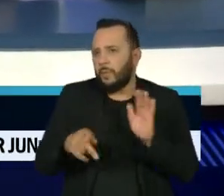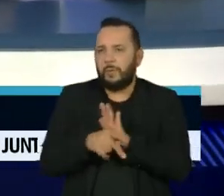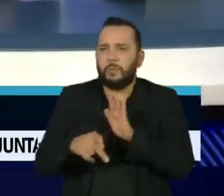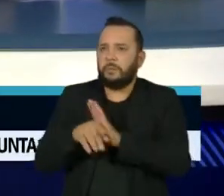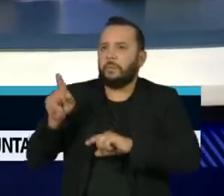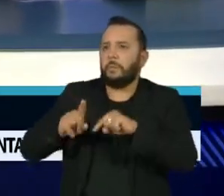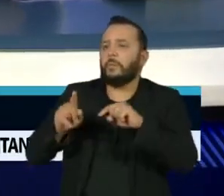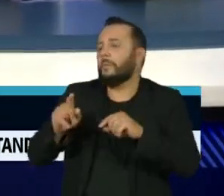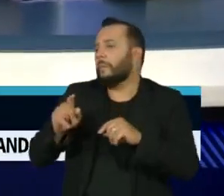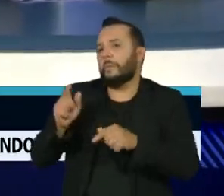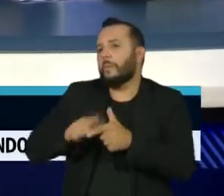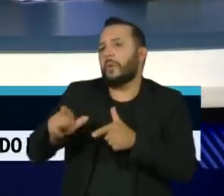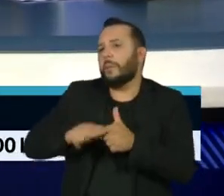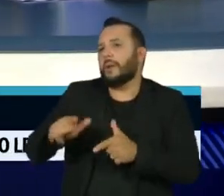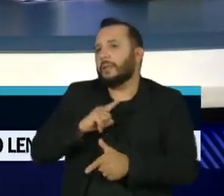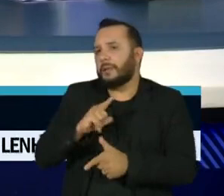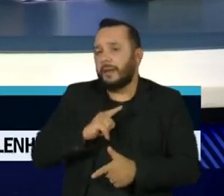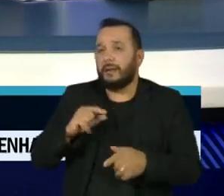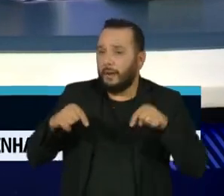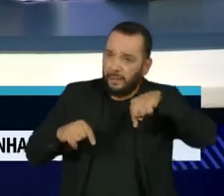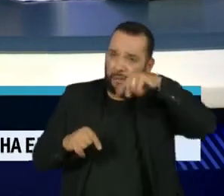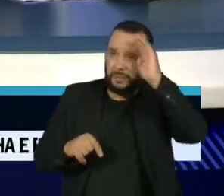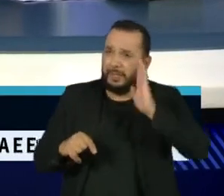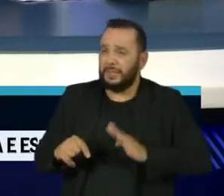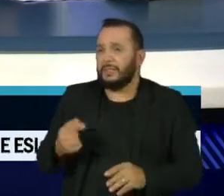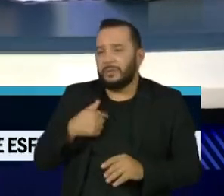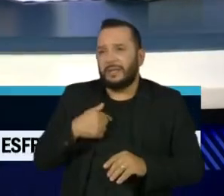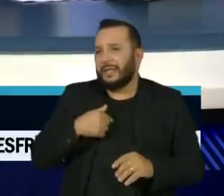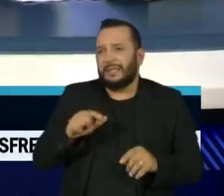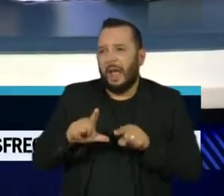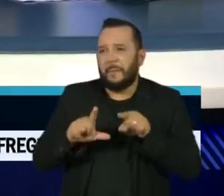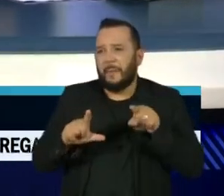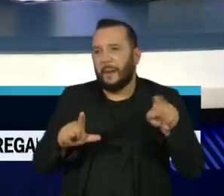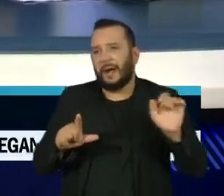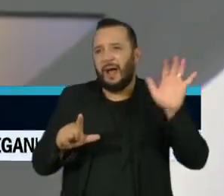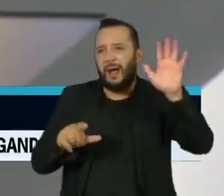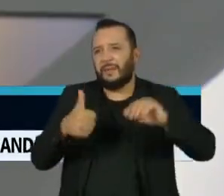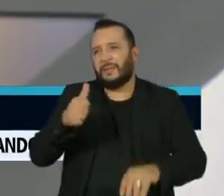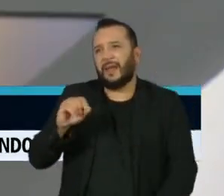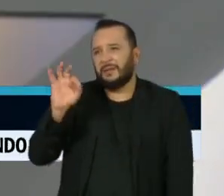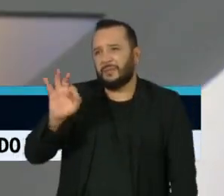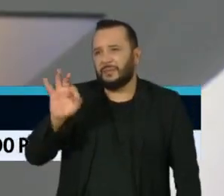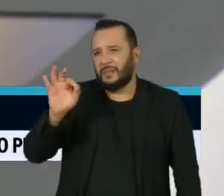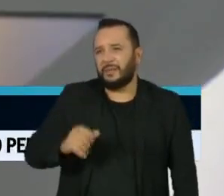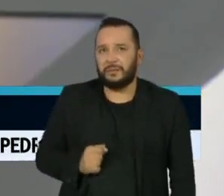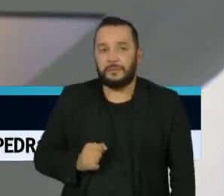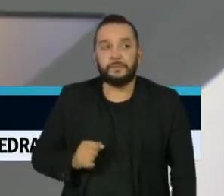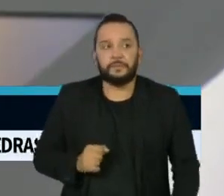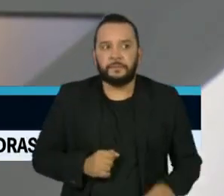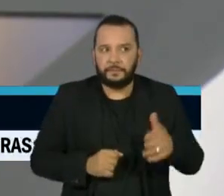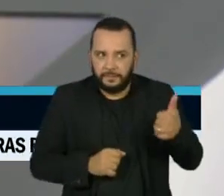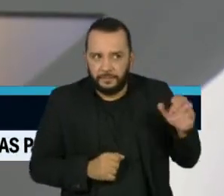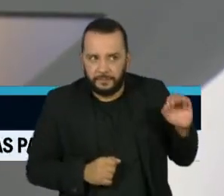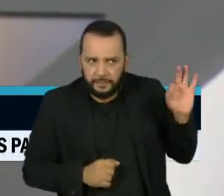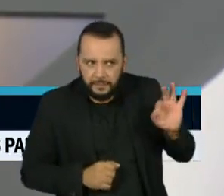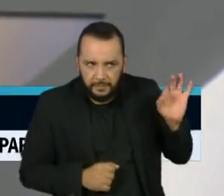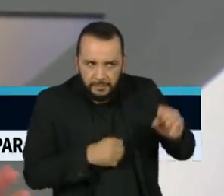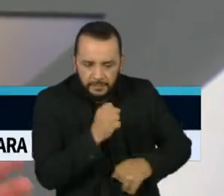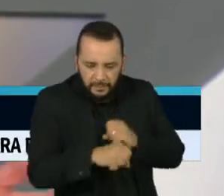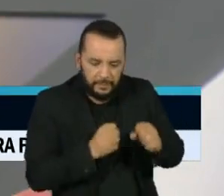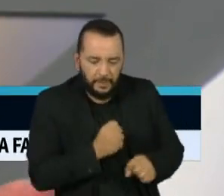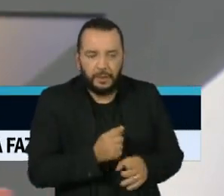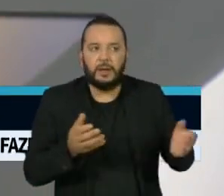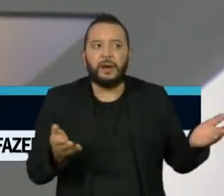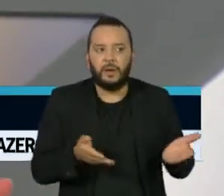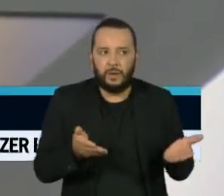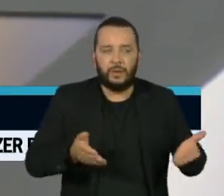elevação de preços com essa previsão de inflação de cerca de 10% para o fim do ano? 10% é para esse ano, um pouquinho mais do que 10%. Lembrando